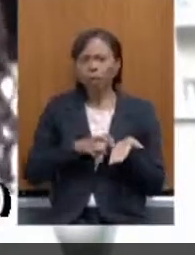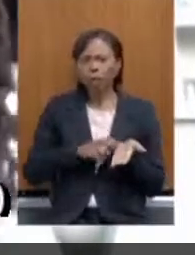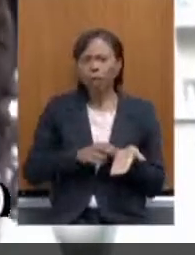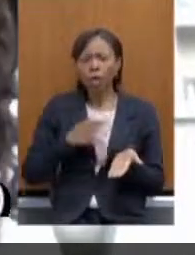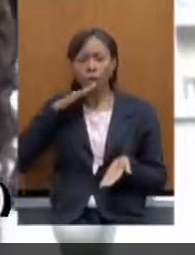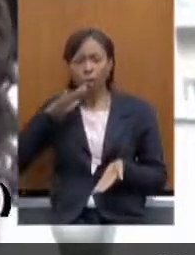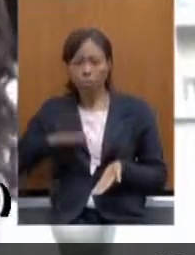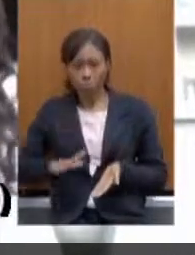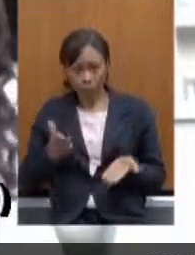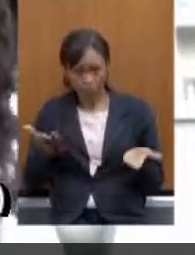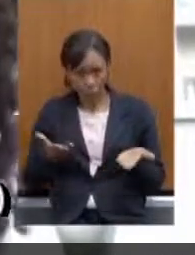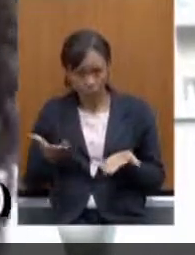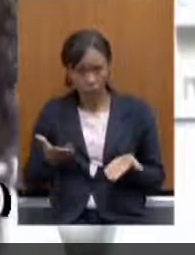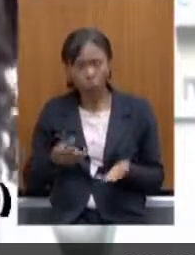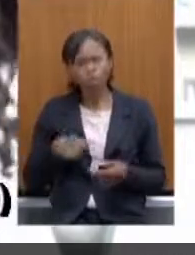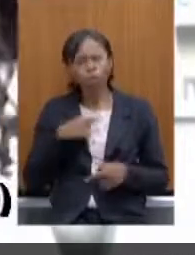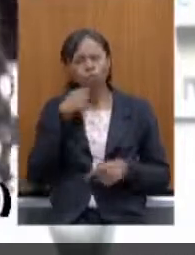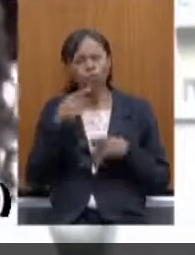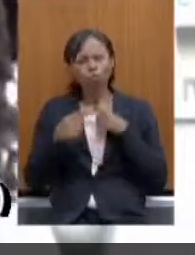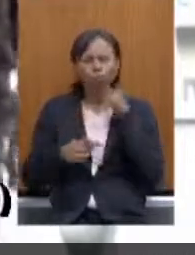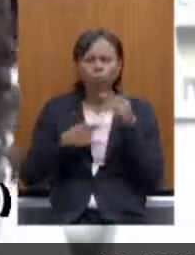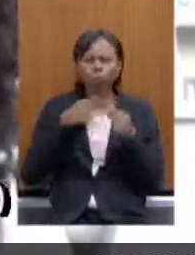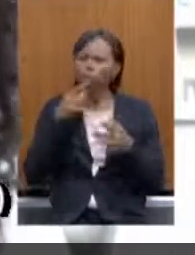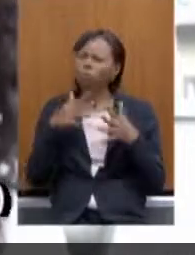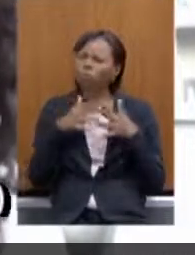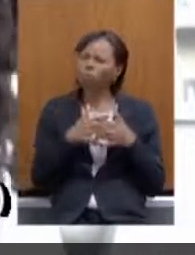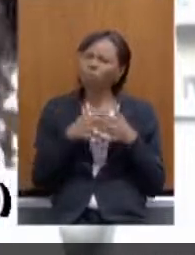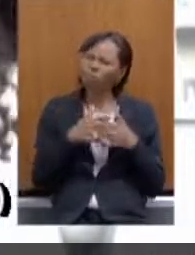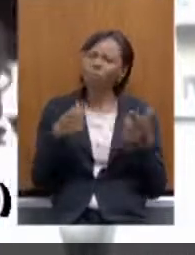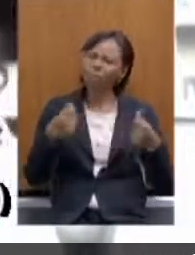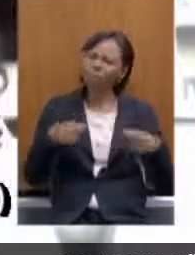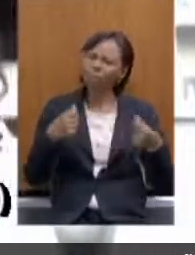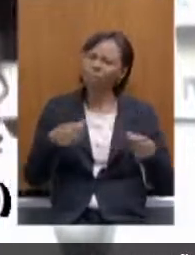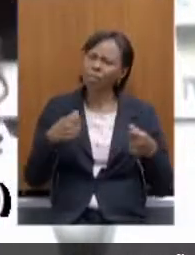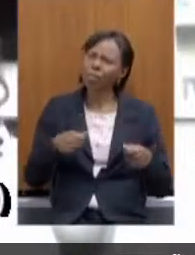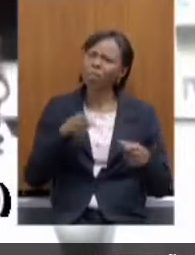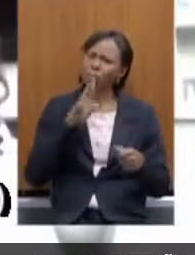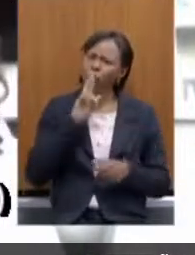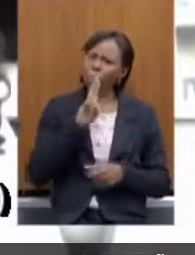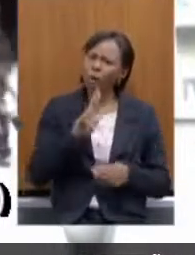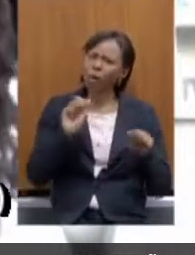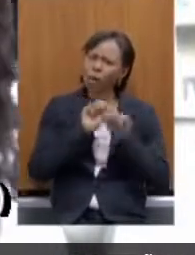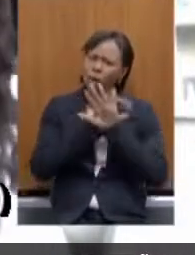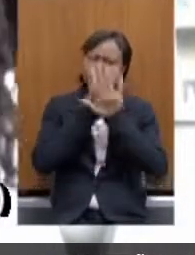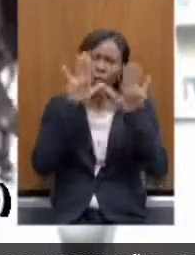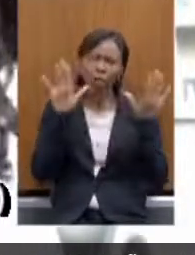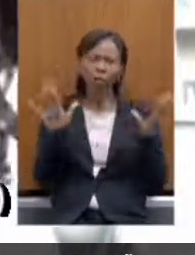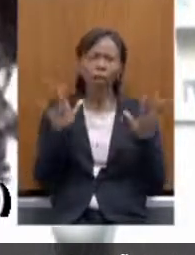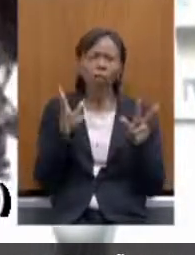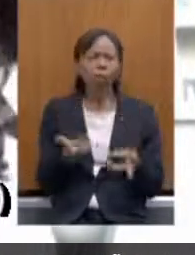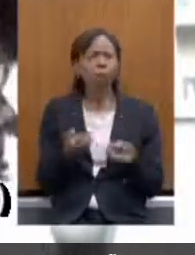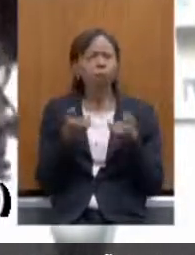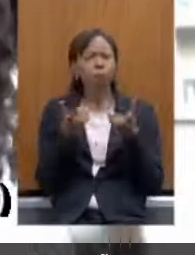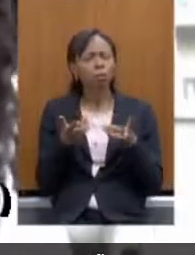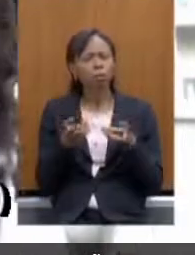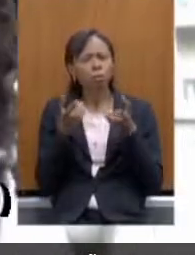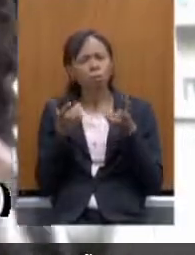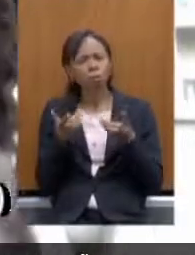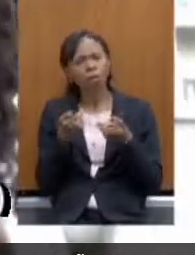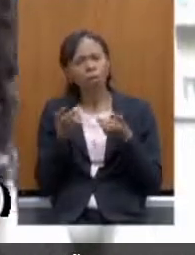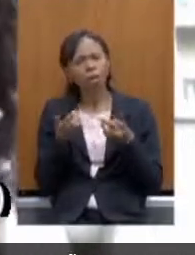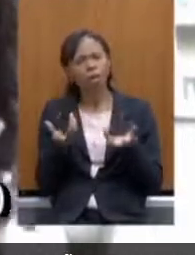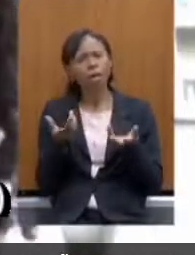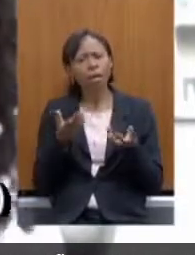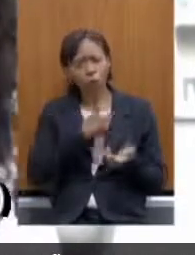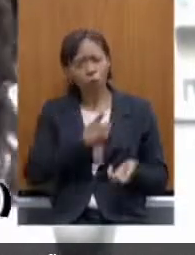tarde bem trazendo dúvidas que a gente precisa tornar de fato ouvido e que fazer com que o